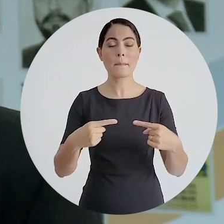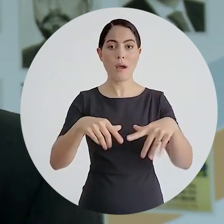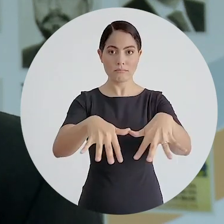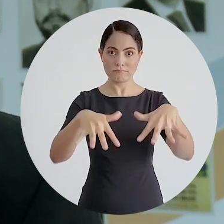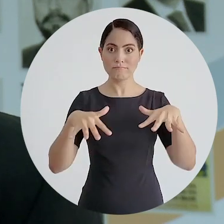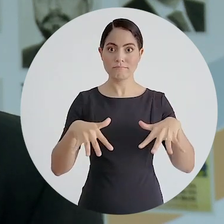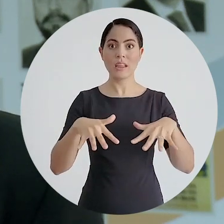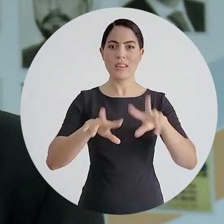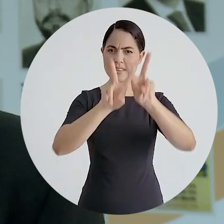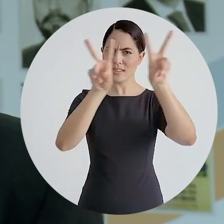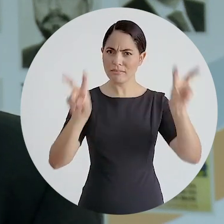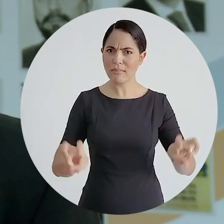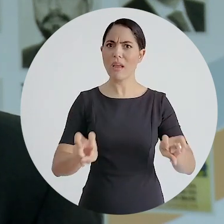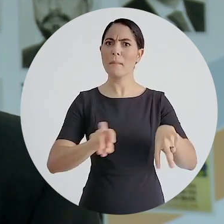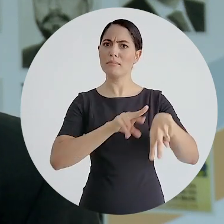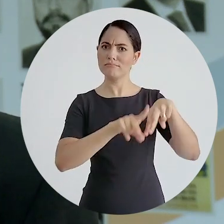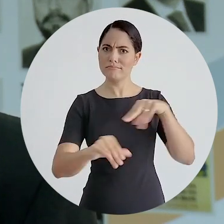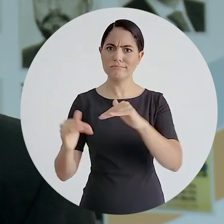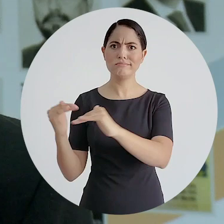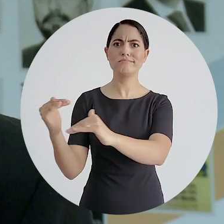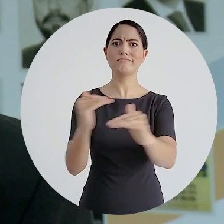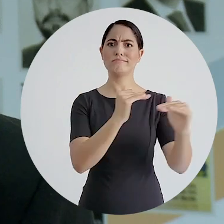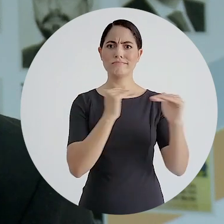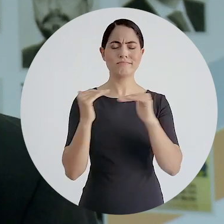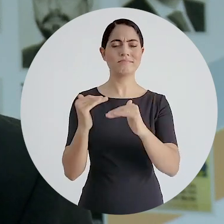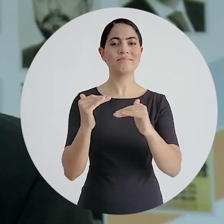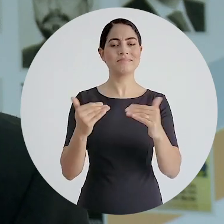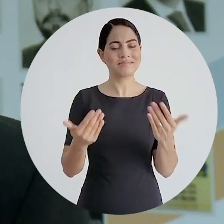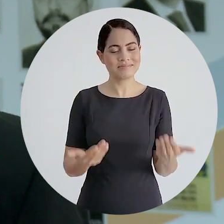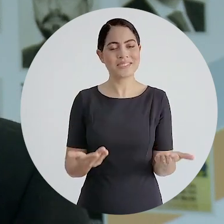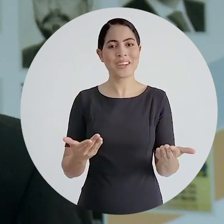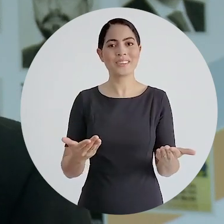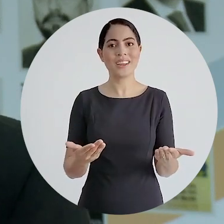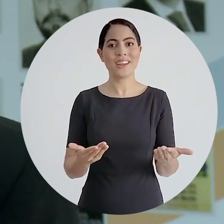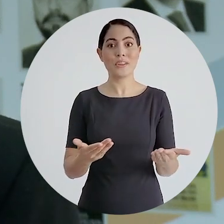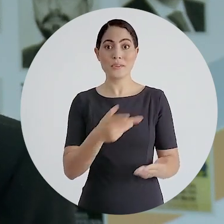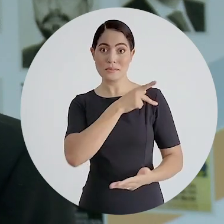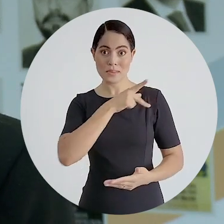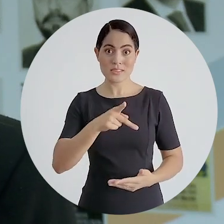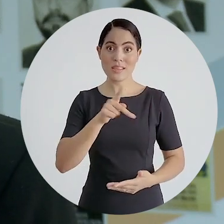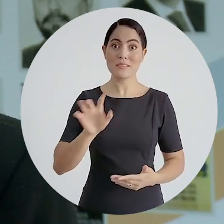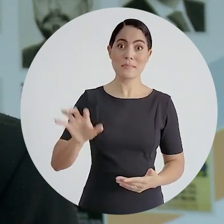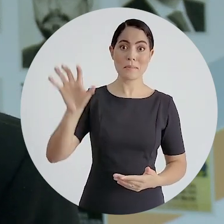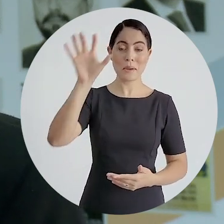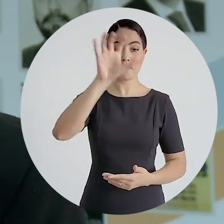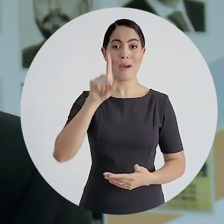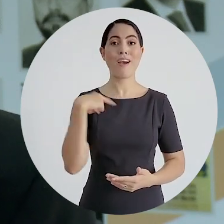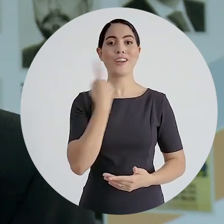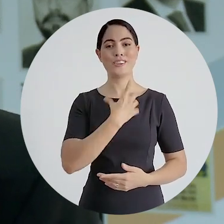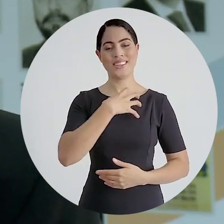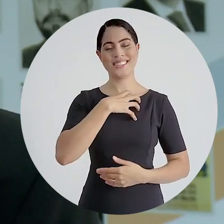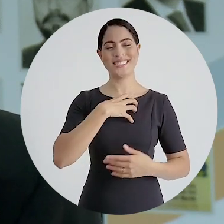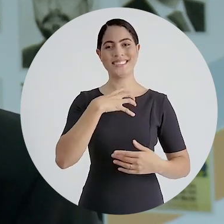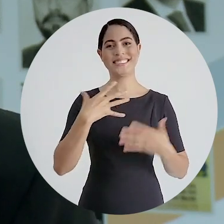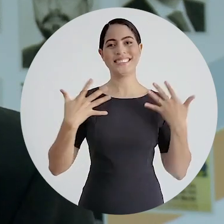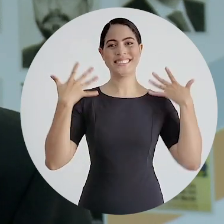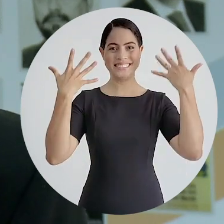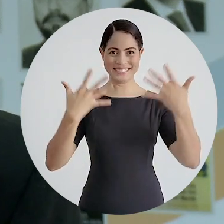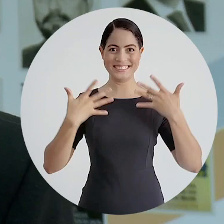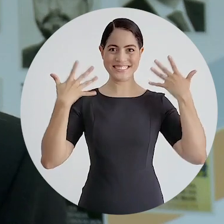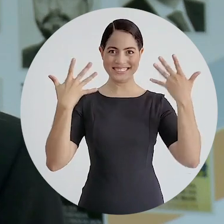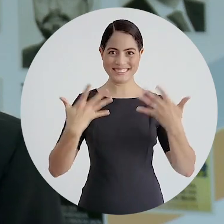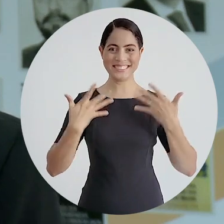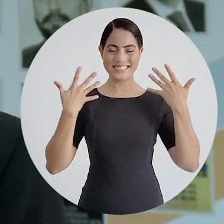discutir o tema da paridade, já aqui objeto de manifestação dos presidentes seccionais. Então, alegria muito grande.